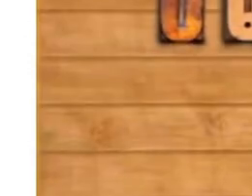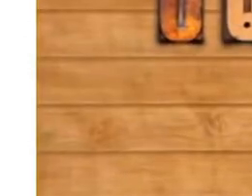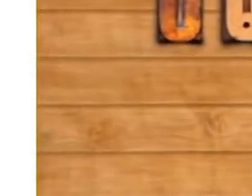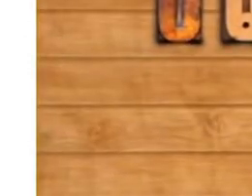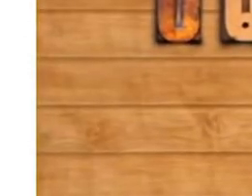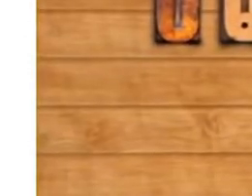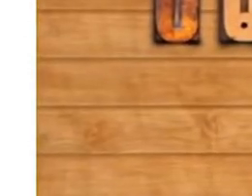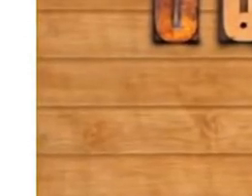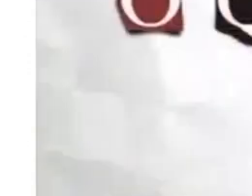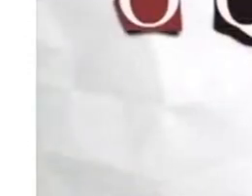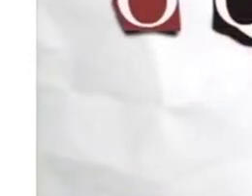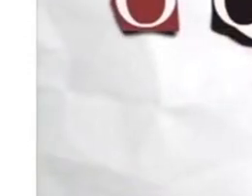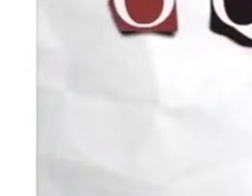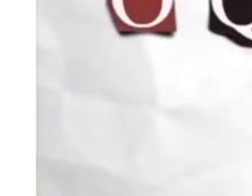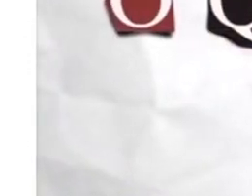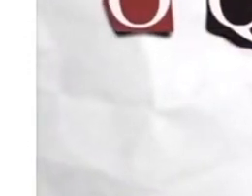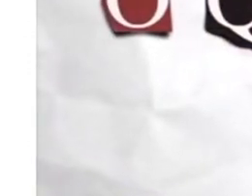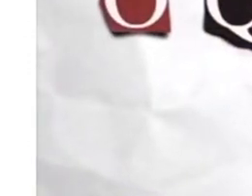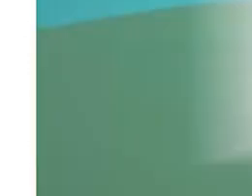solo é